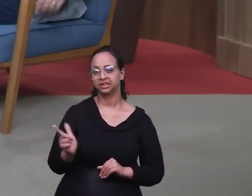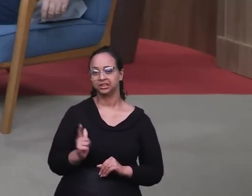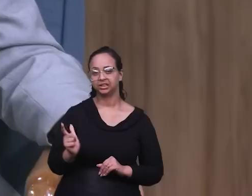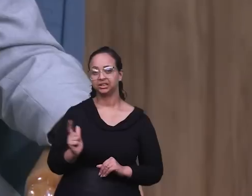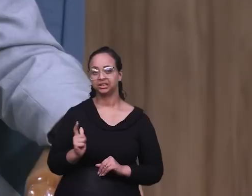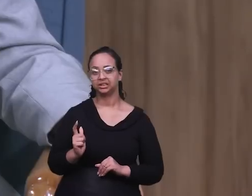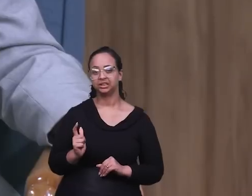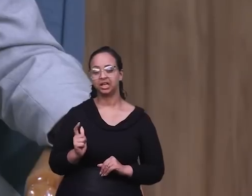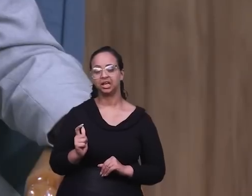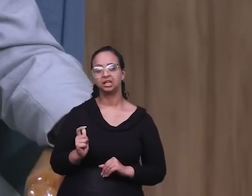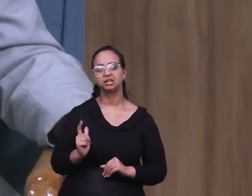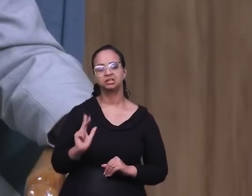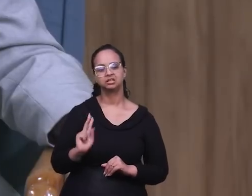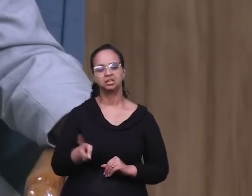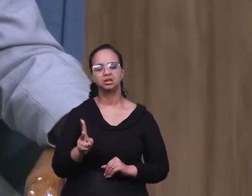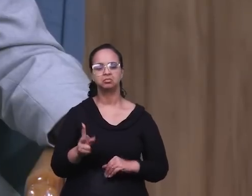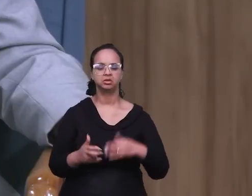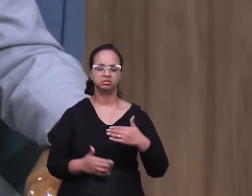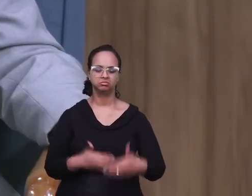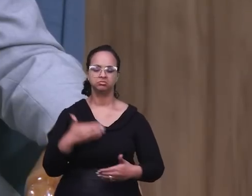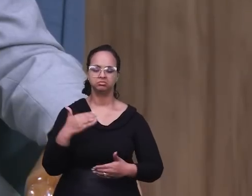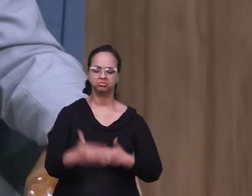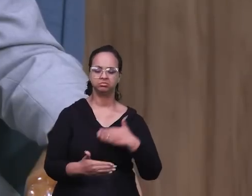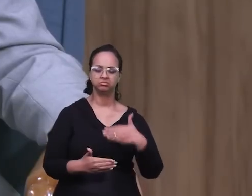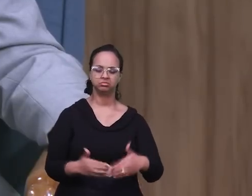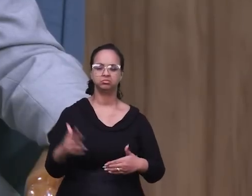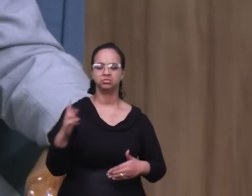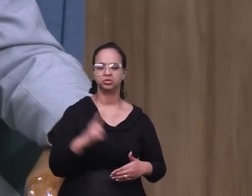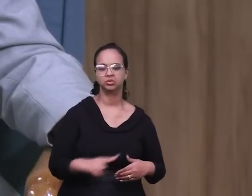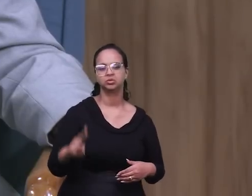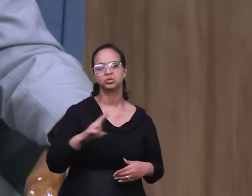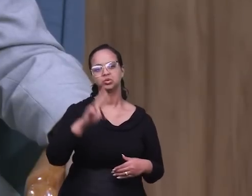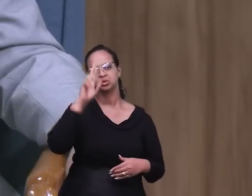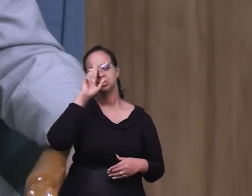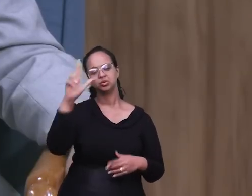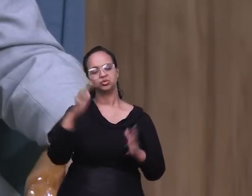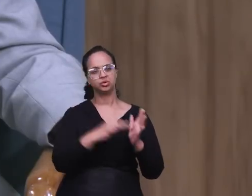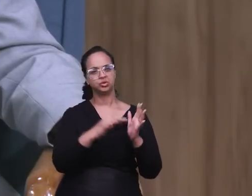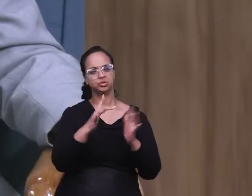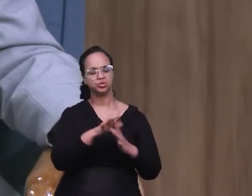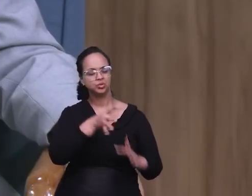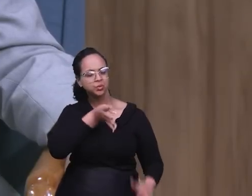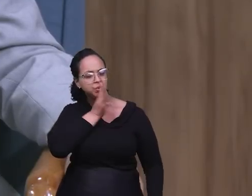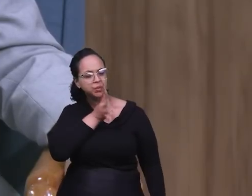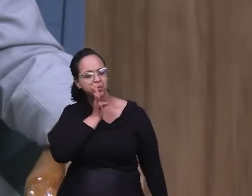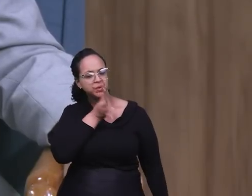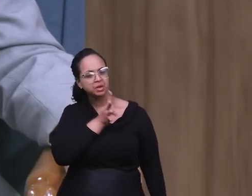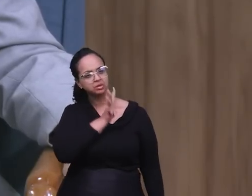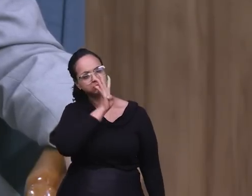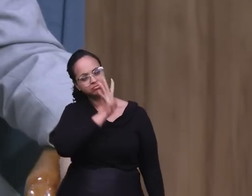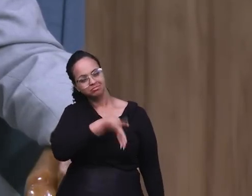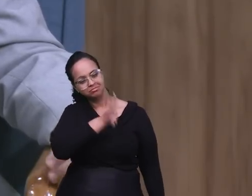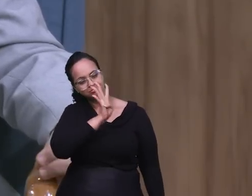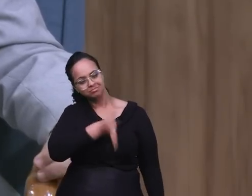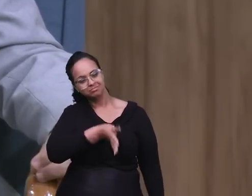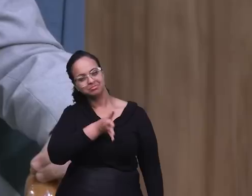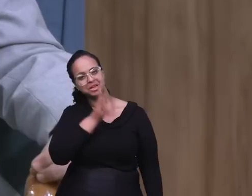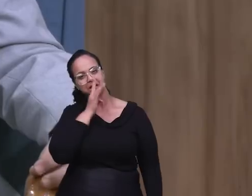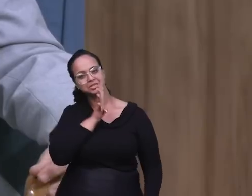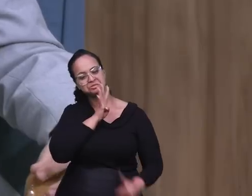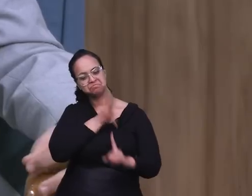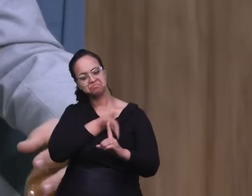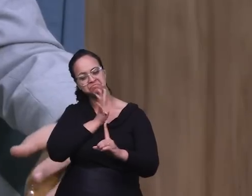uso diversas vezes, que o Senhor Jesus conhece o homem, e quando eu digo conhece o homem, conhece a